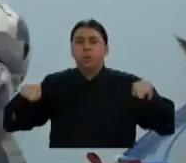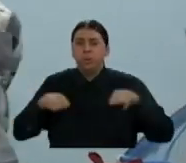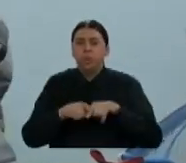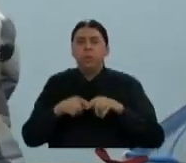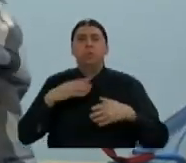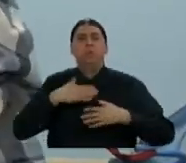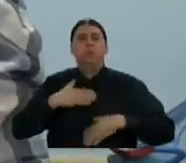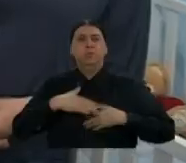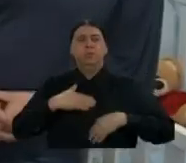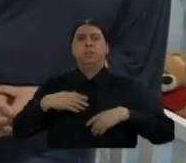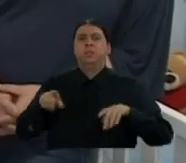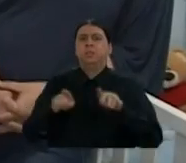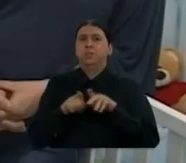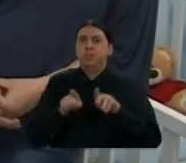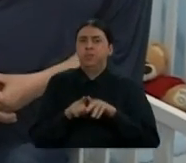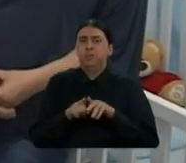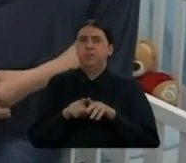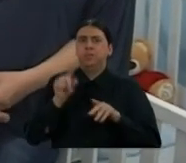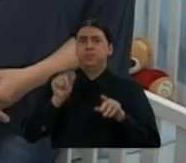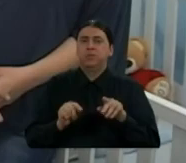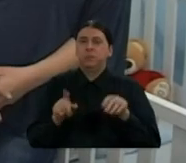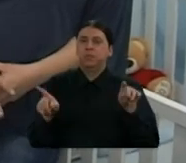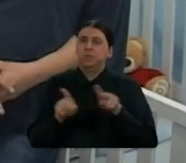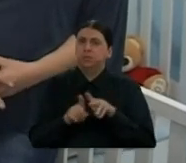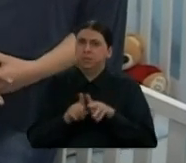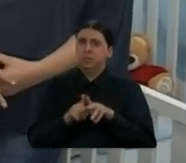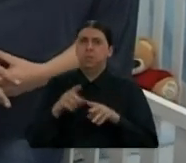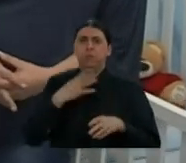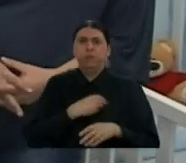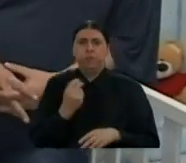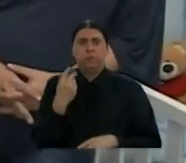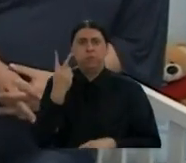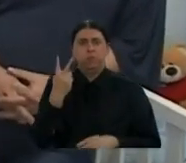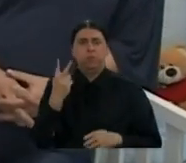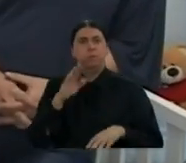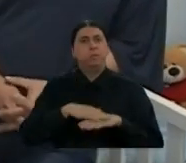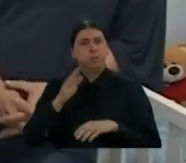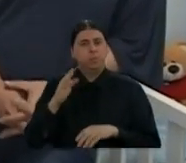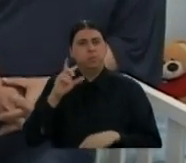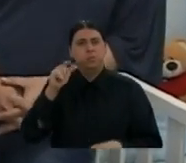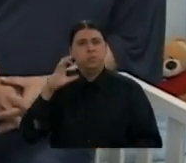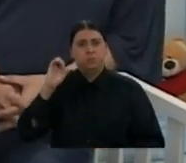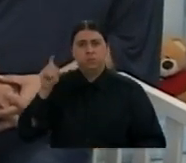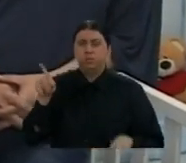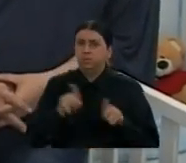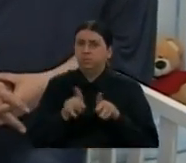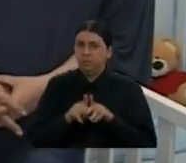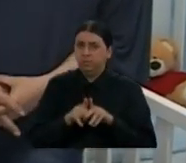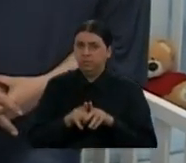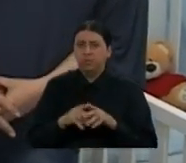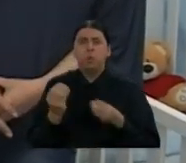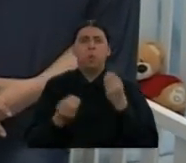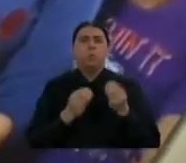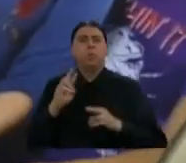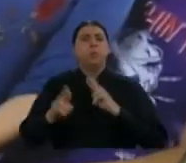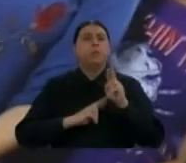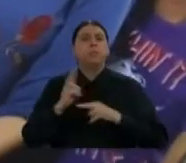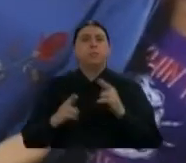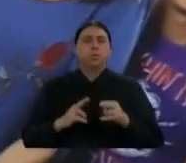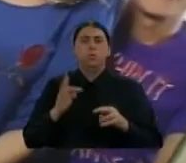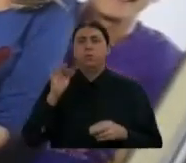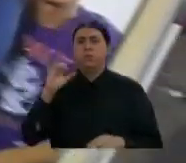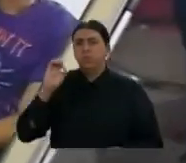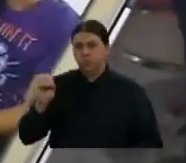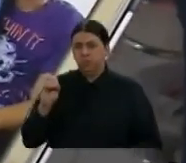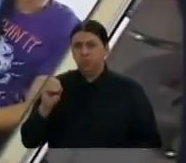aconchegado tem mais dois filhos na verdade não são solução também como é a relação deles com o tempo quem é